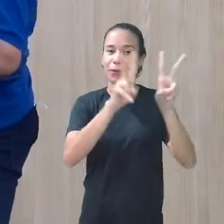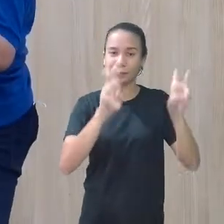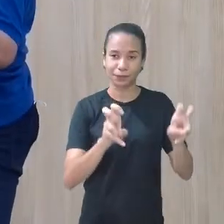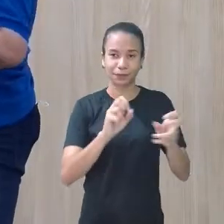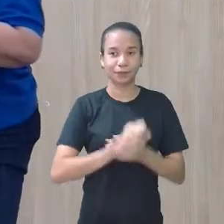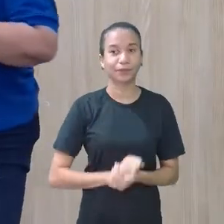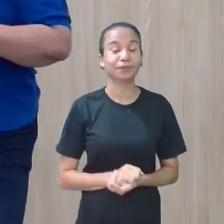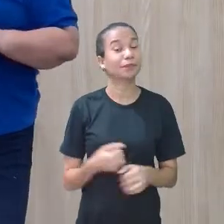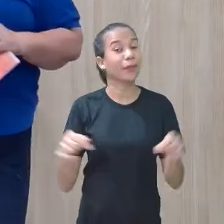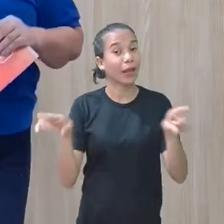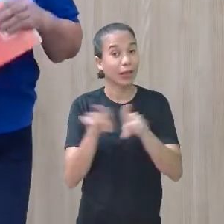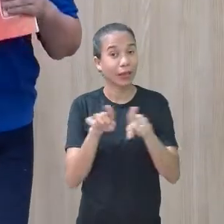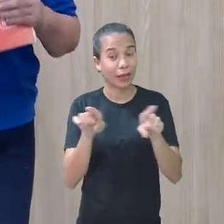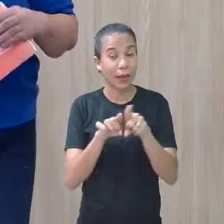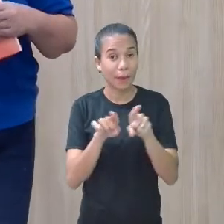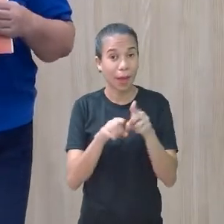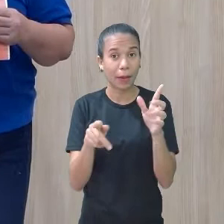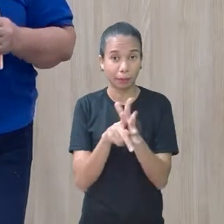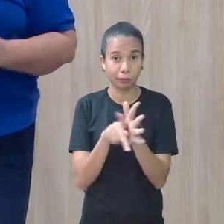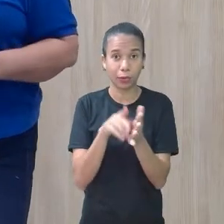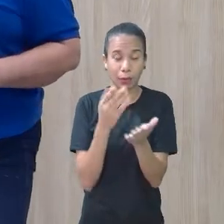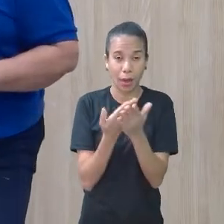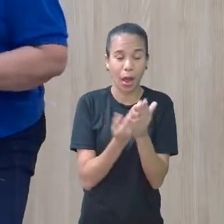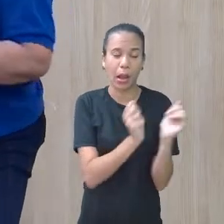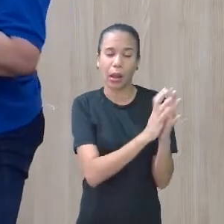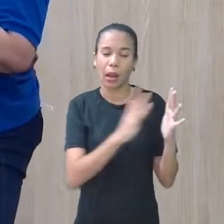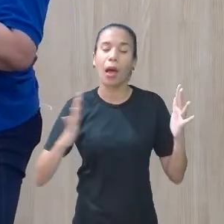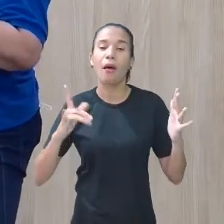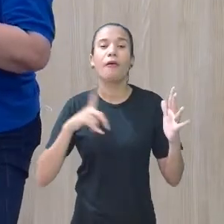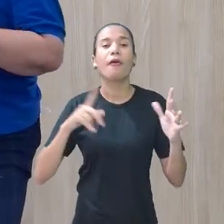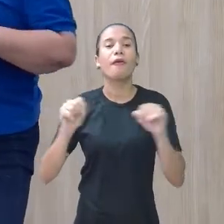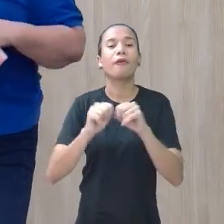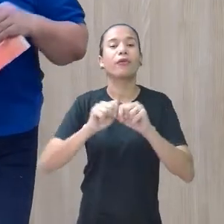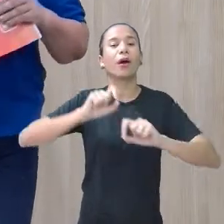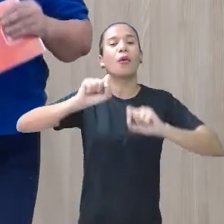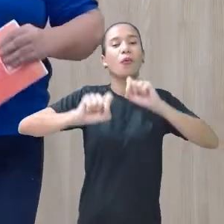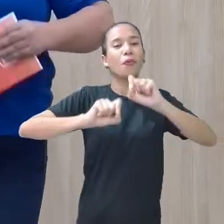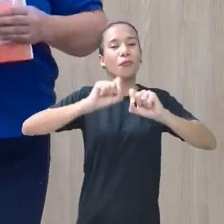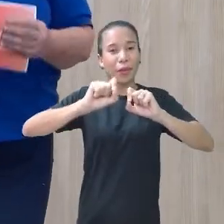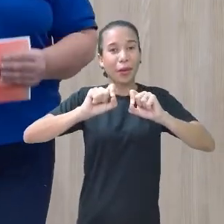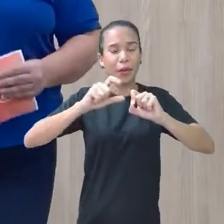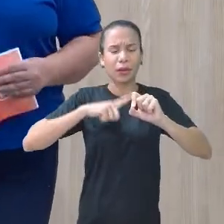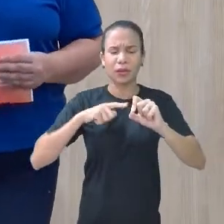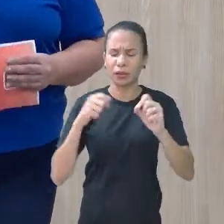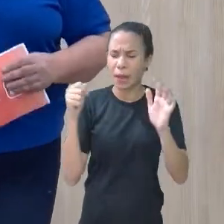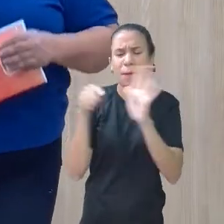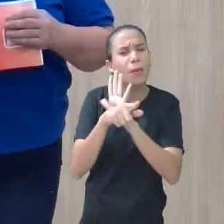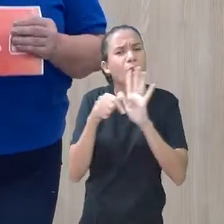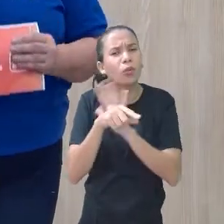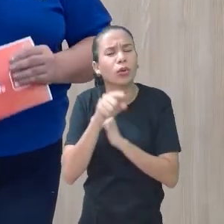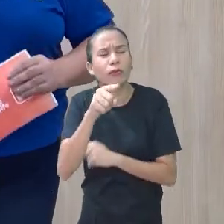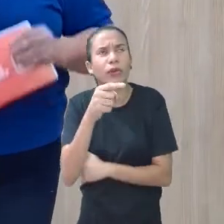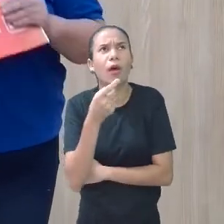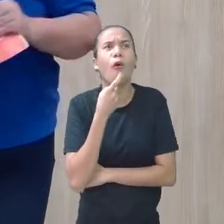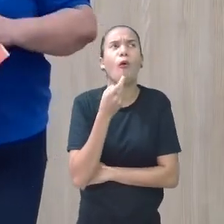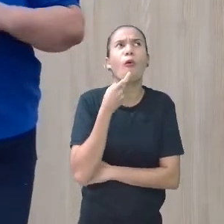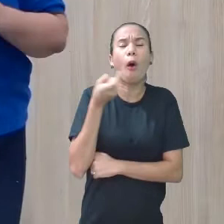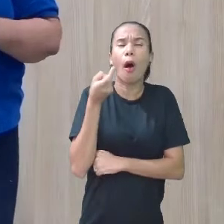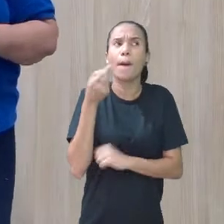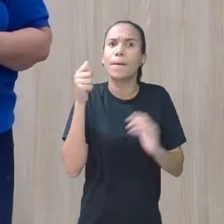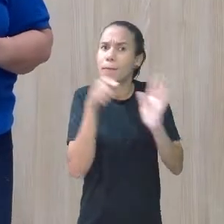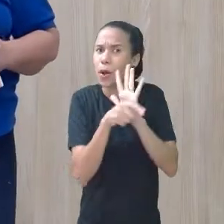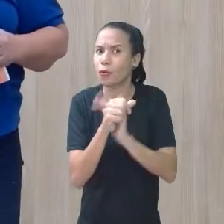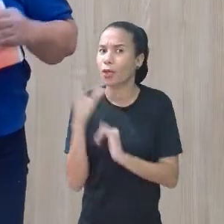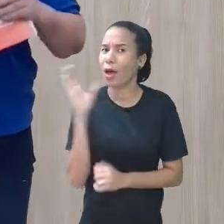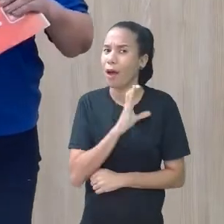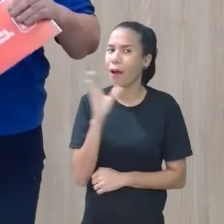tema. Também, durante as nossas aulas, nós vamos fazer alguns questionamentos, alguns quizzes. São